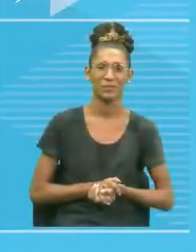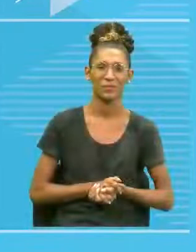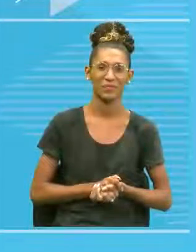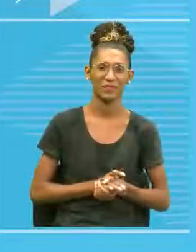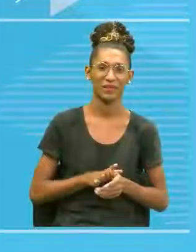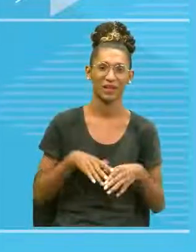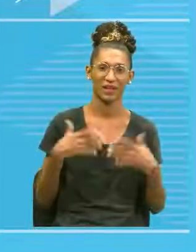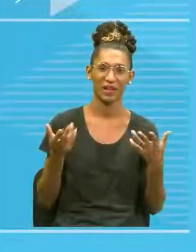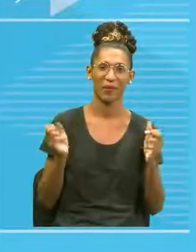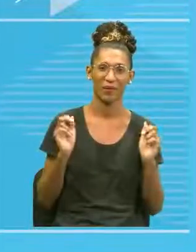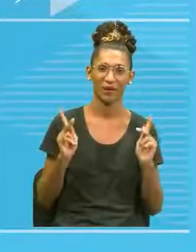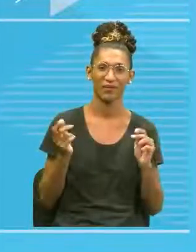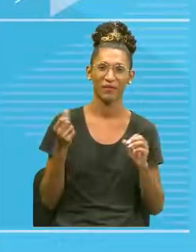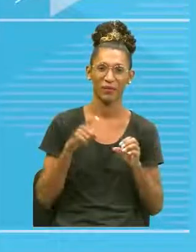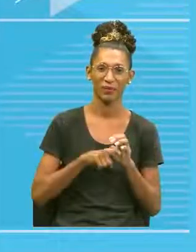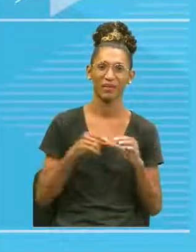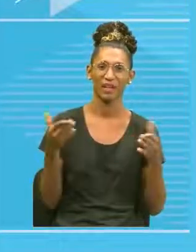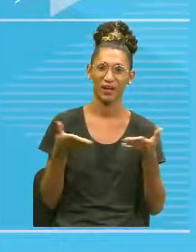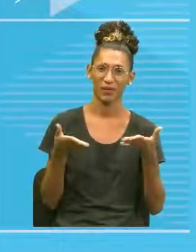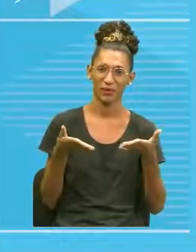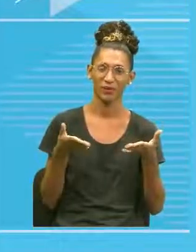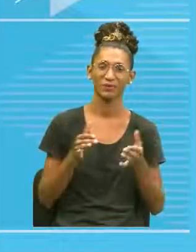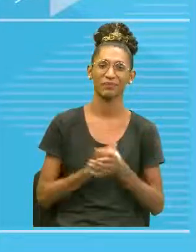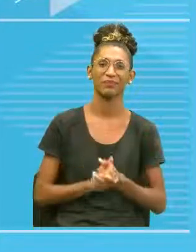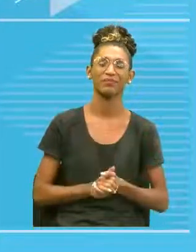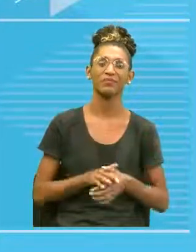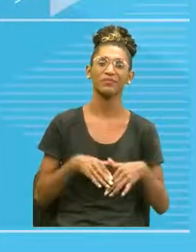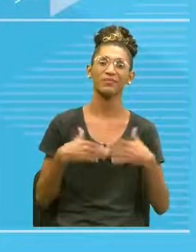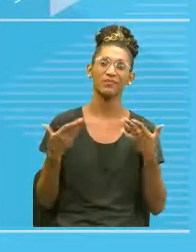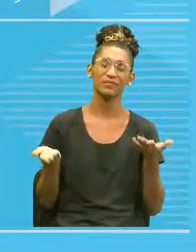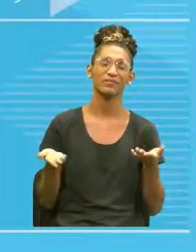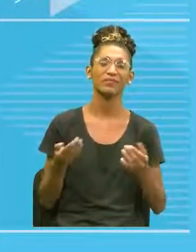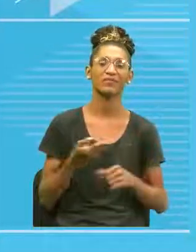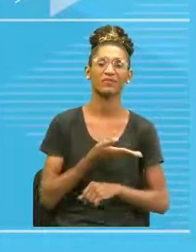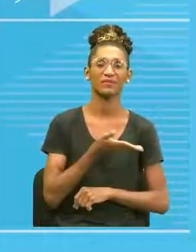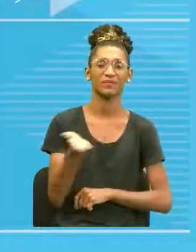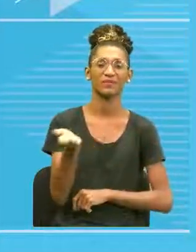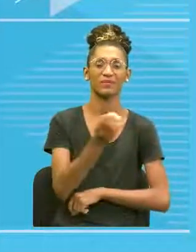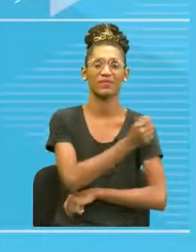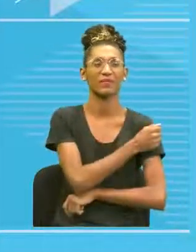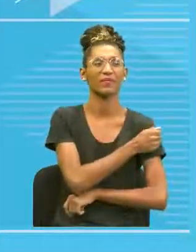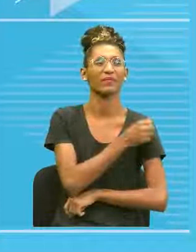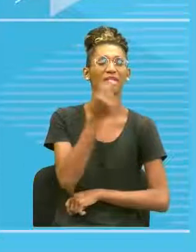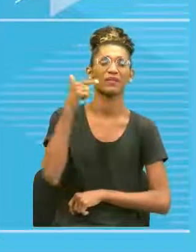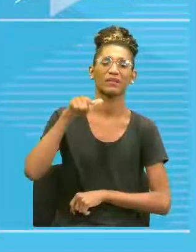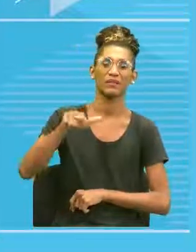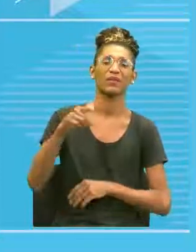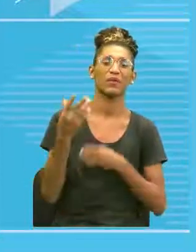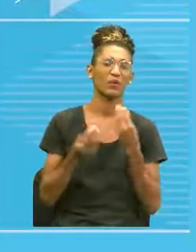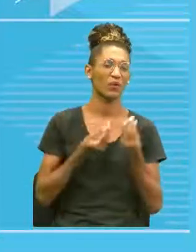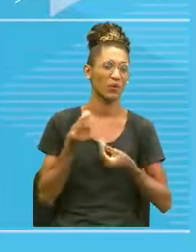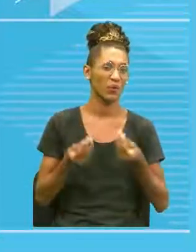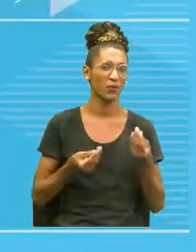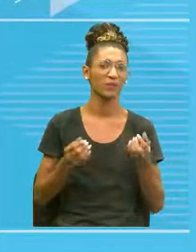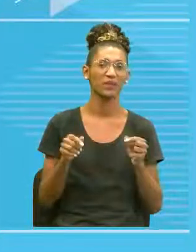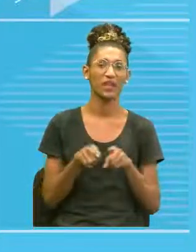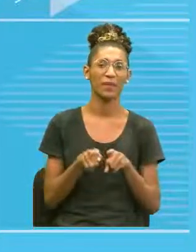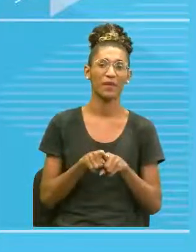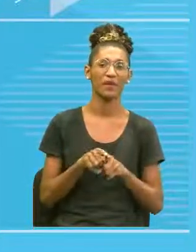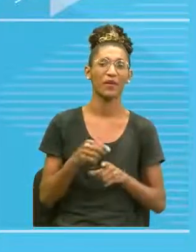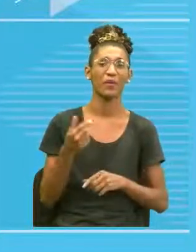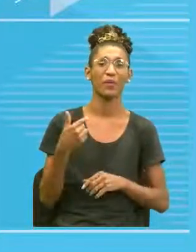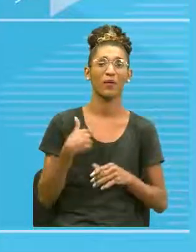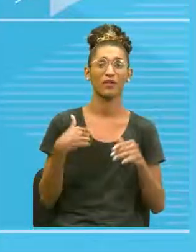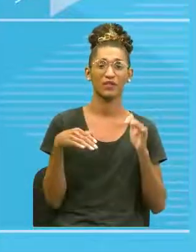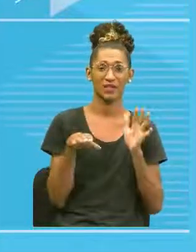o Ok então vamos lá pessoal é seguindo né a quando